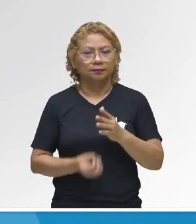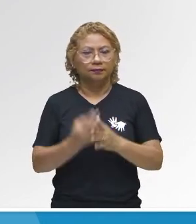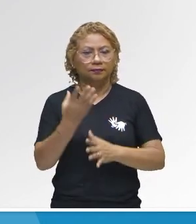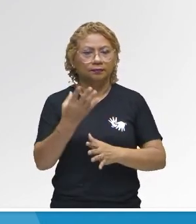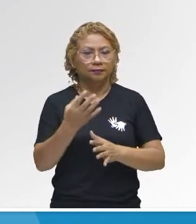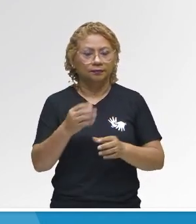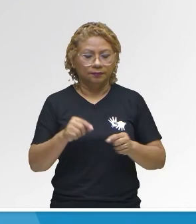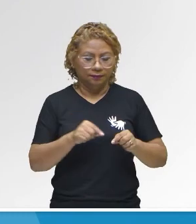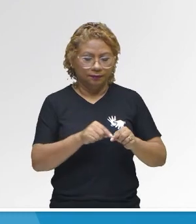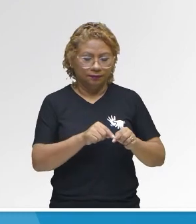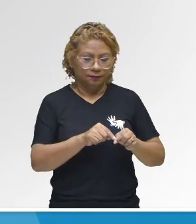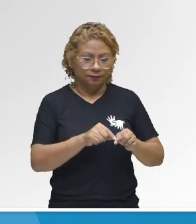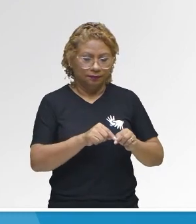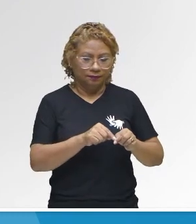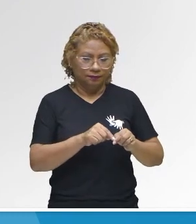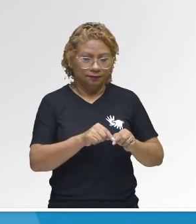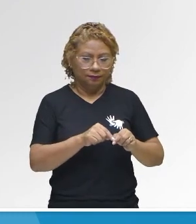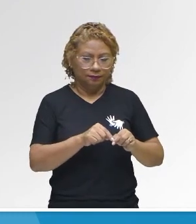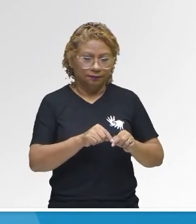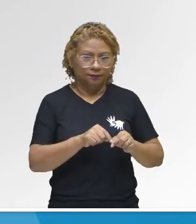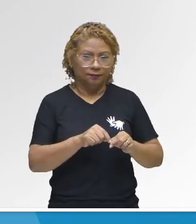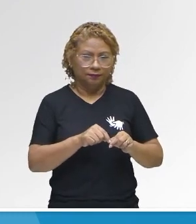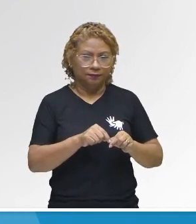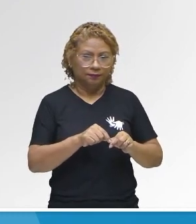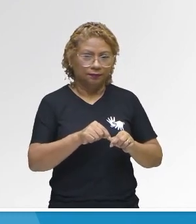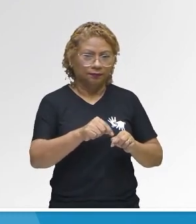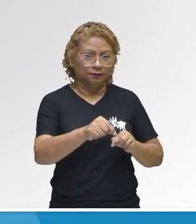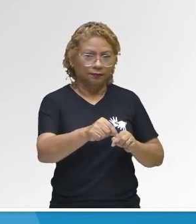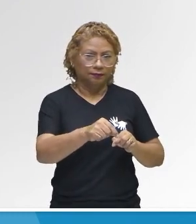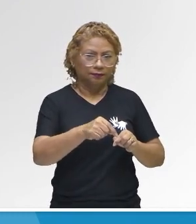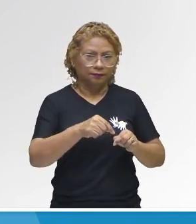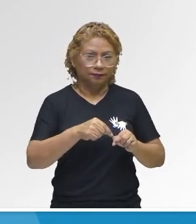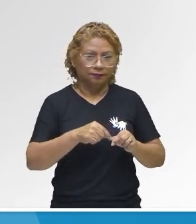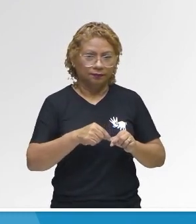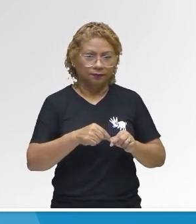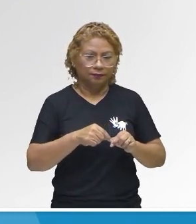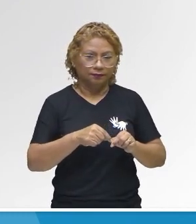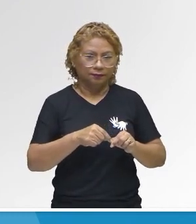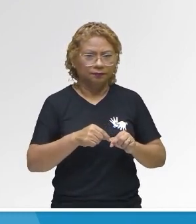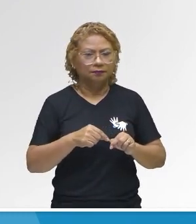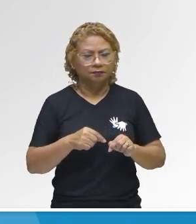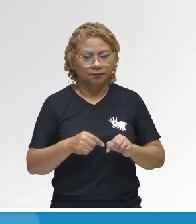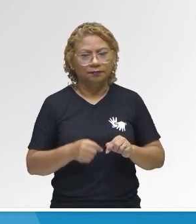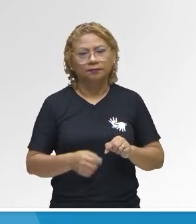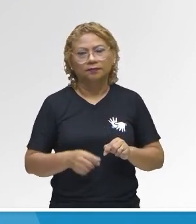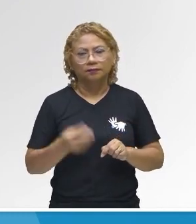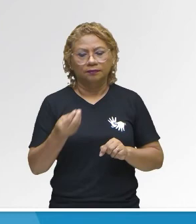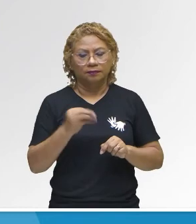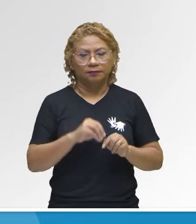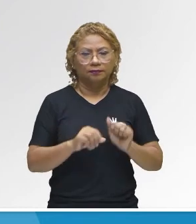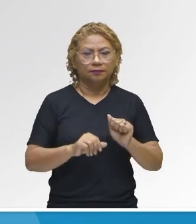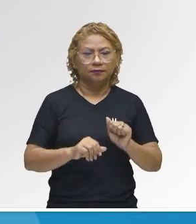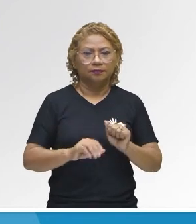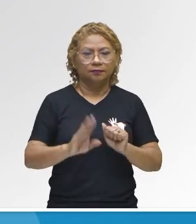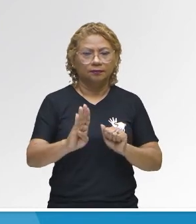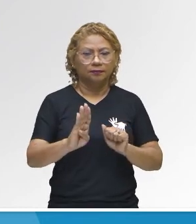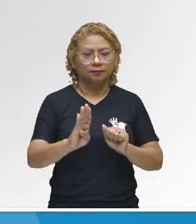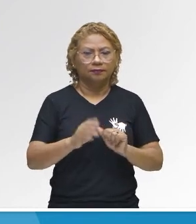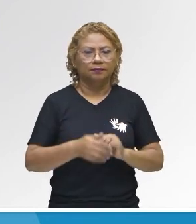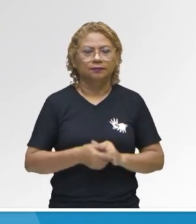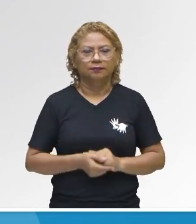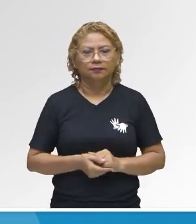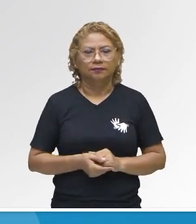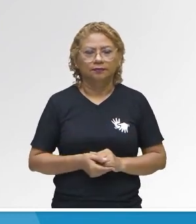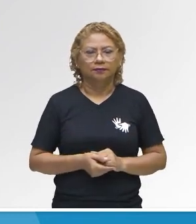Tem um segmentozinho de reta aqui, AB, por exemplo. Segmento de reta AB.